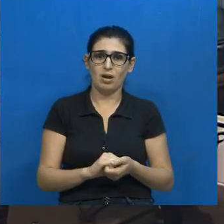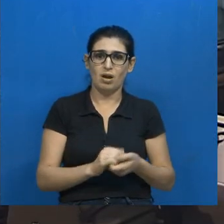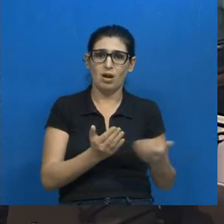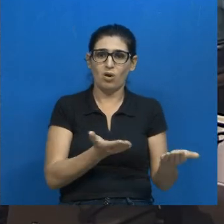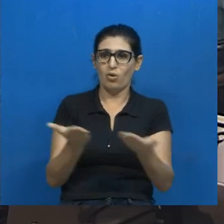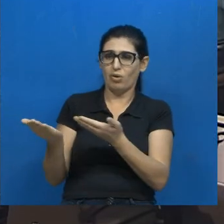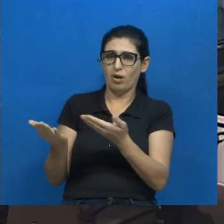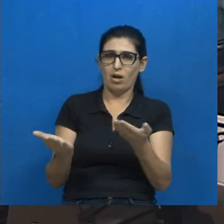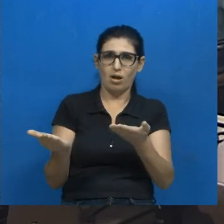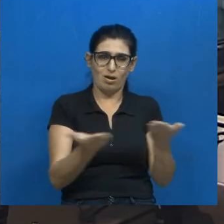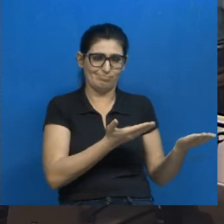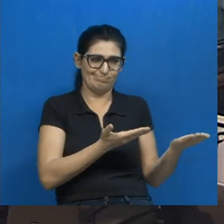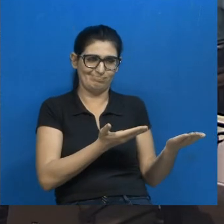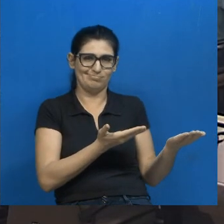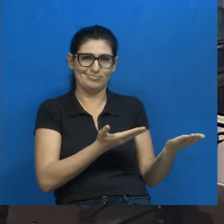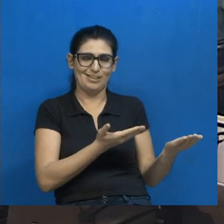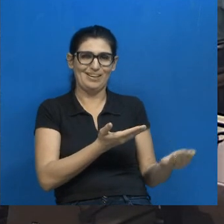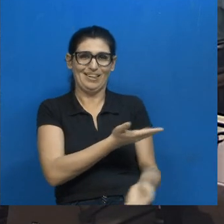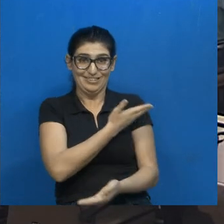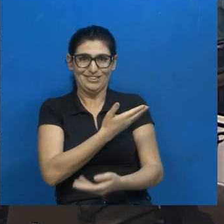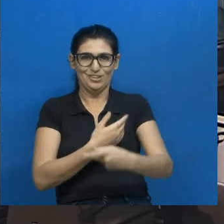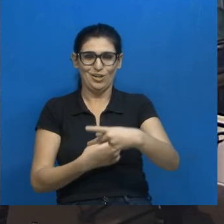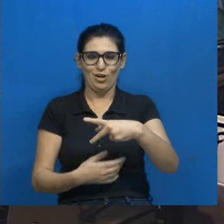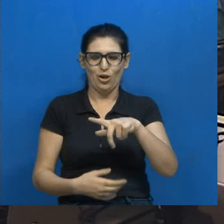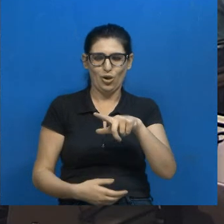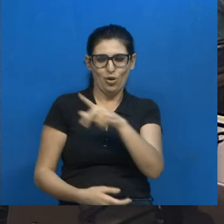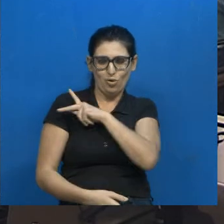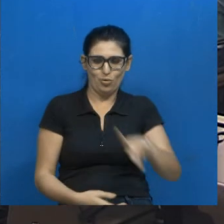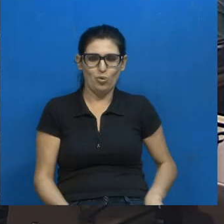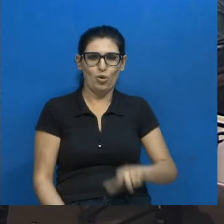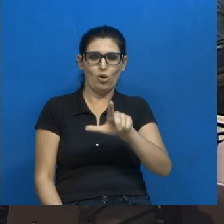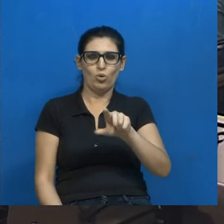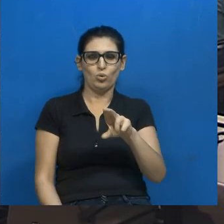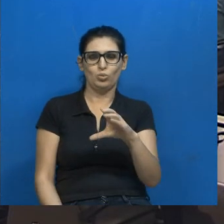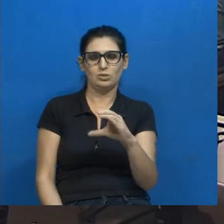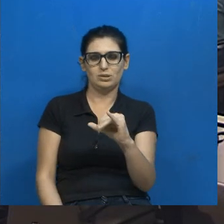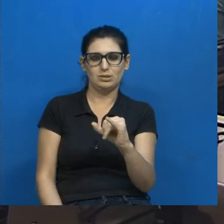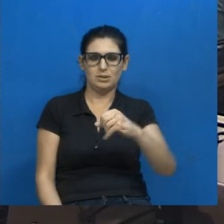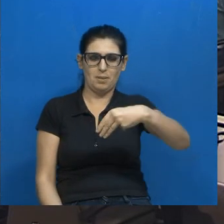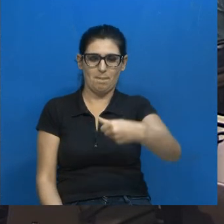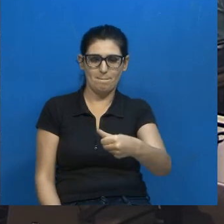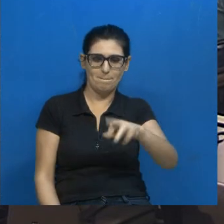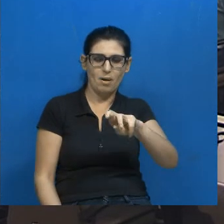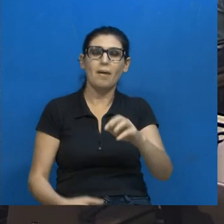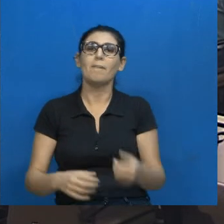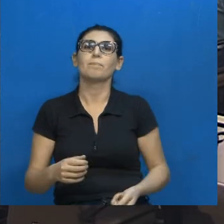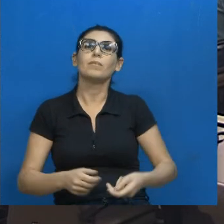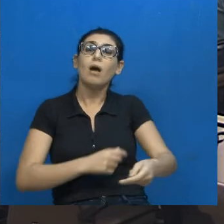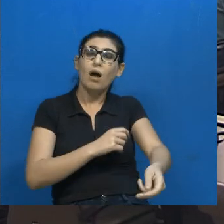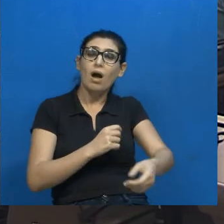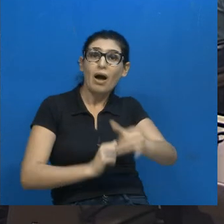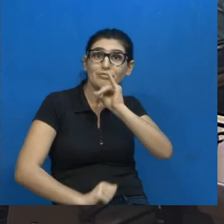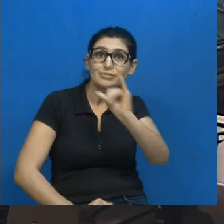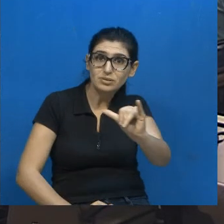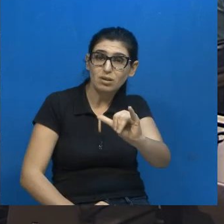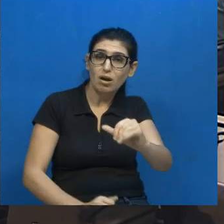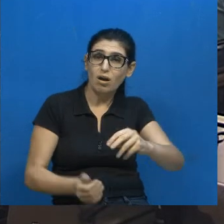para a Lucimar. Pessoal, eu queria dizer ao sindicato...